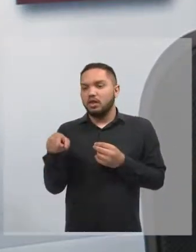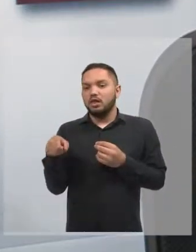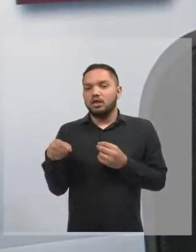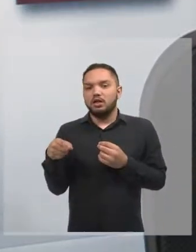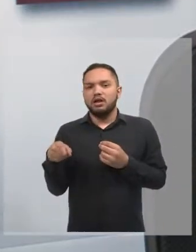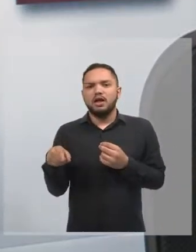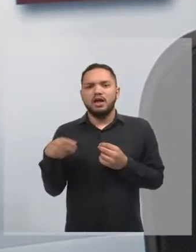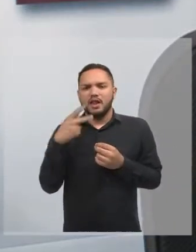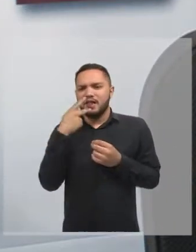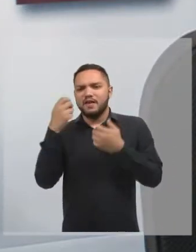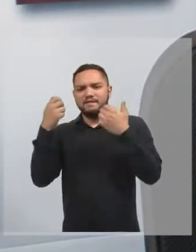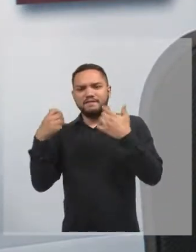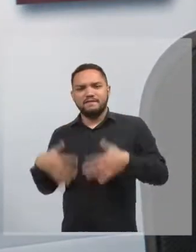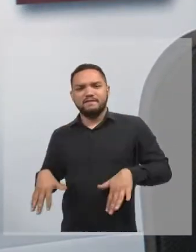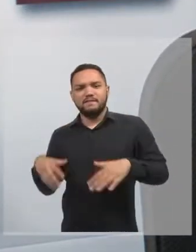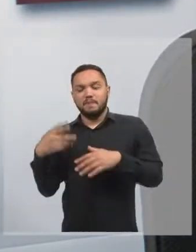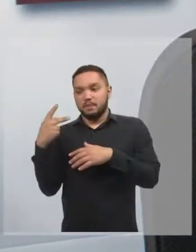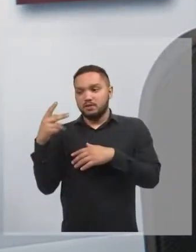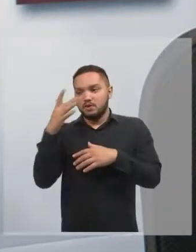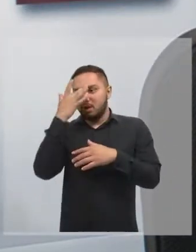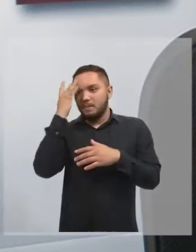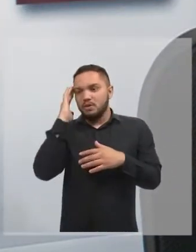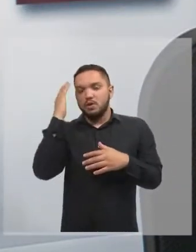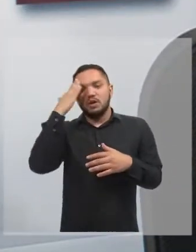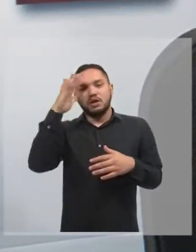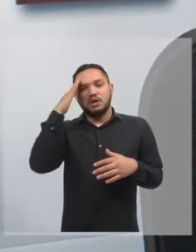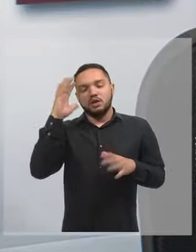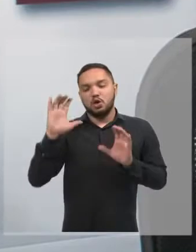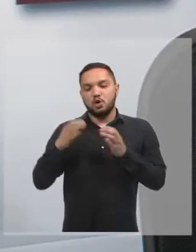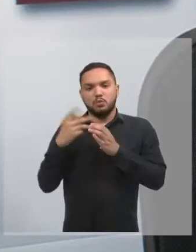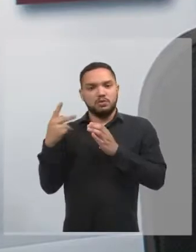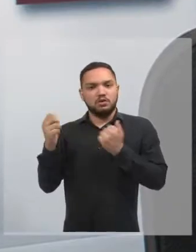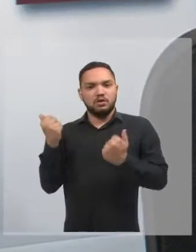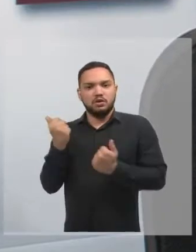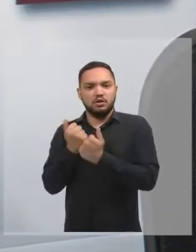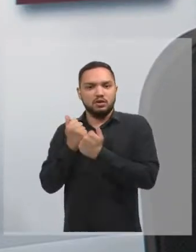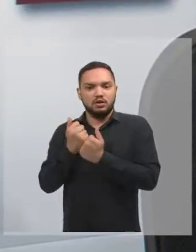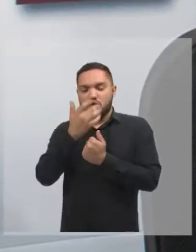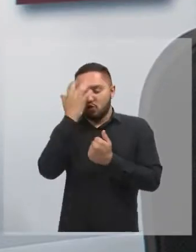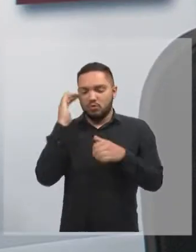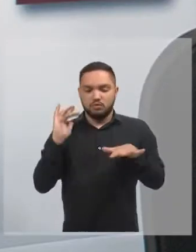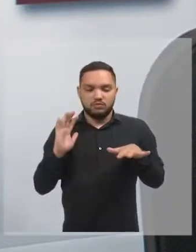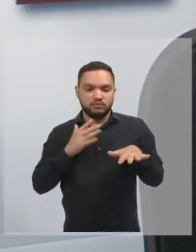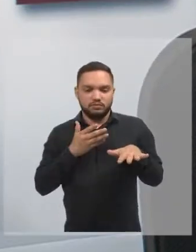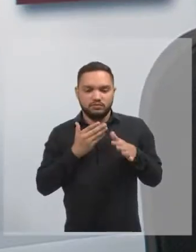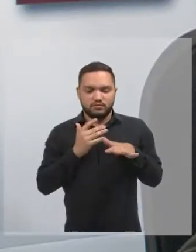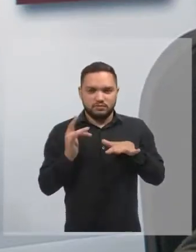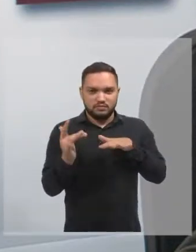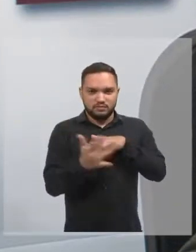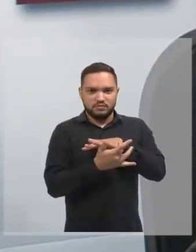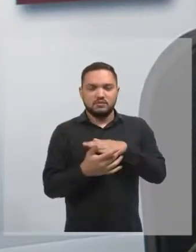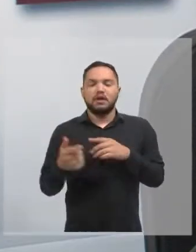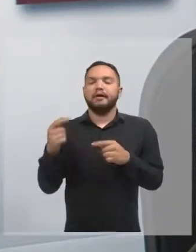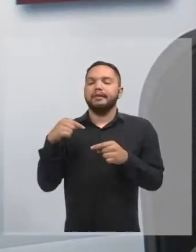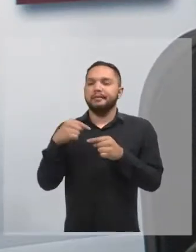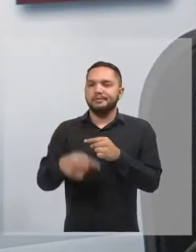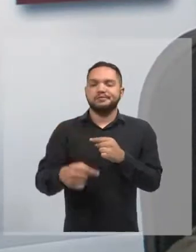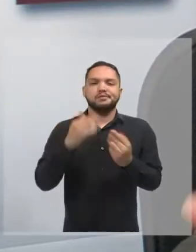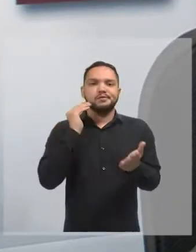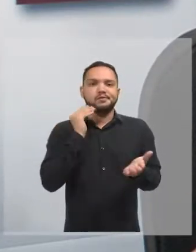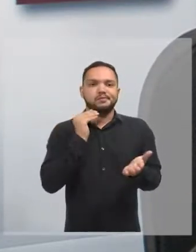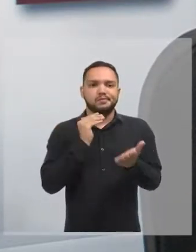Ele dialoga numa linguagem que só a militância dele compreende, principalmente a militância digital, que começa uma